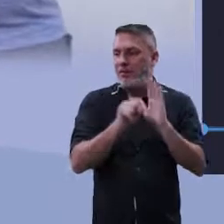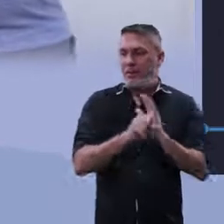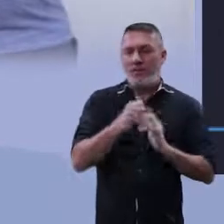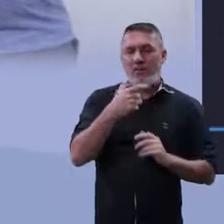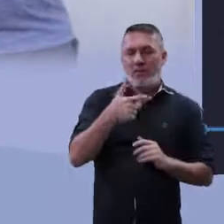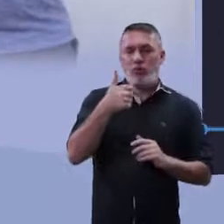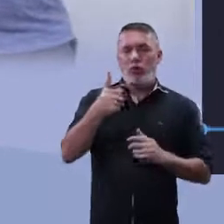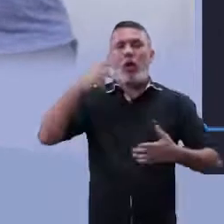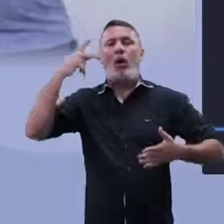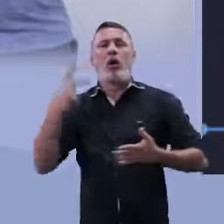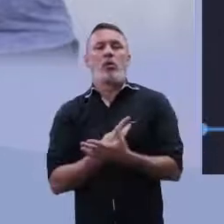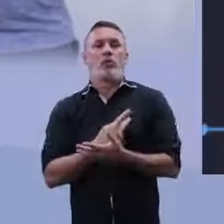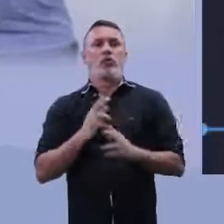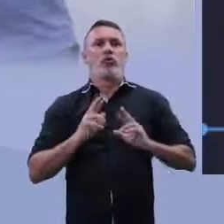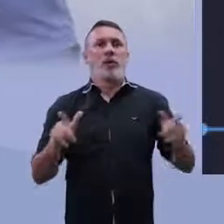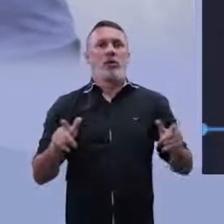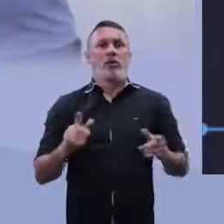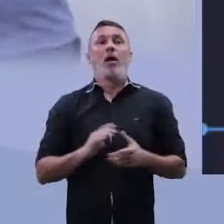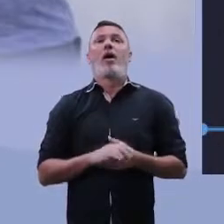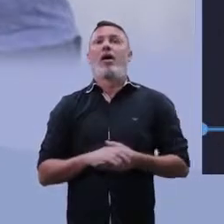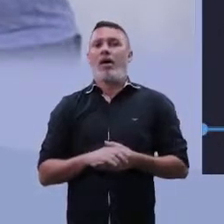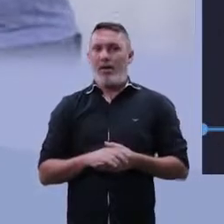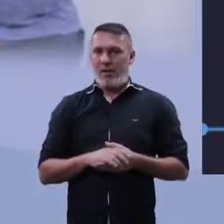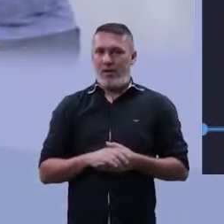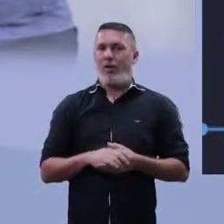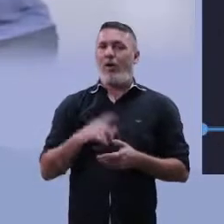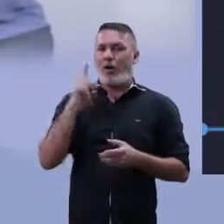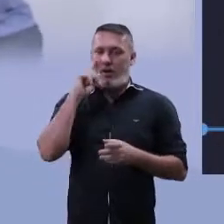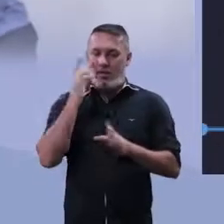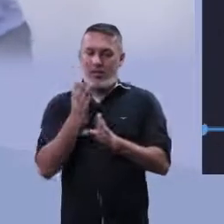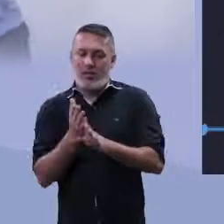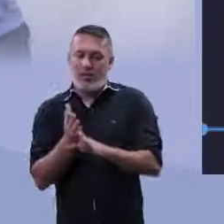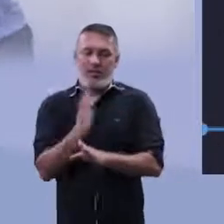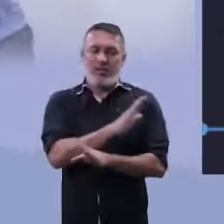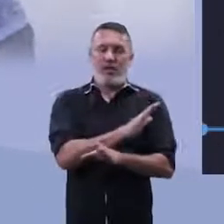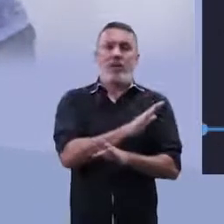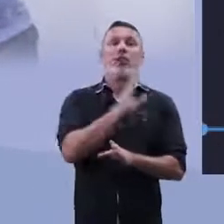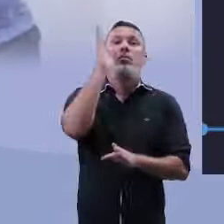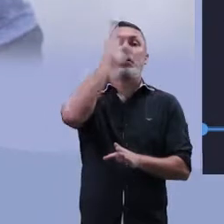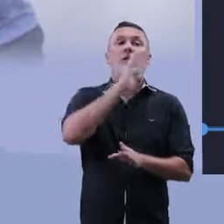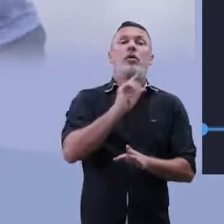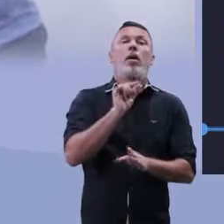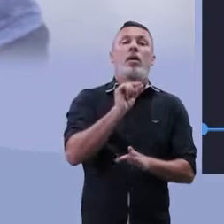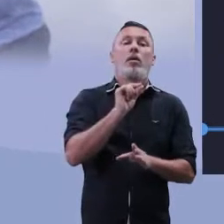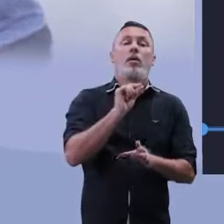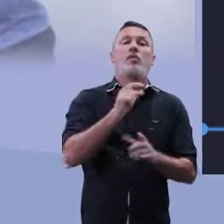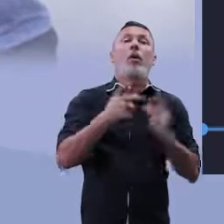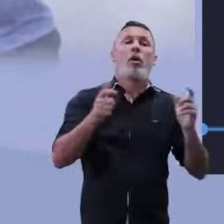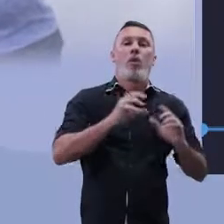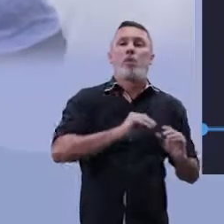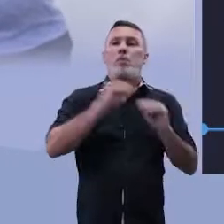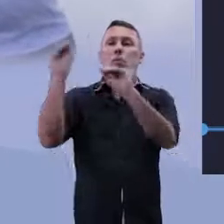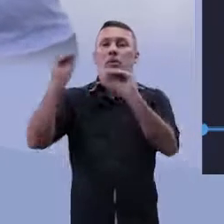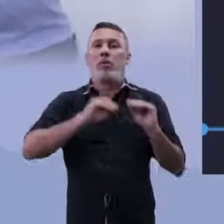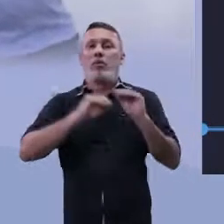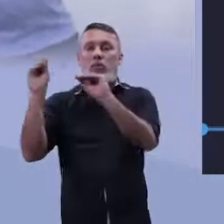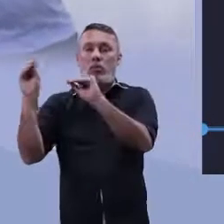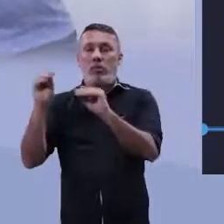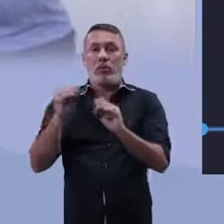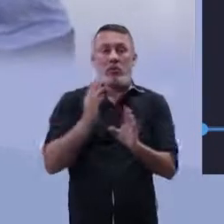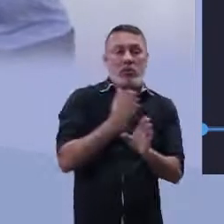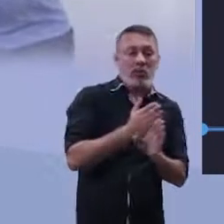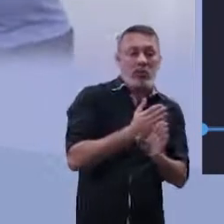um fenômeno inverso é evidente. Opa, então ele mostrou, sim, aquilo que nós falamos, aquilo que o texto de apoio